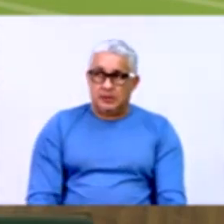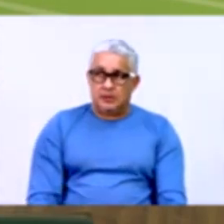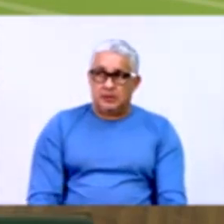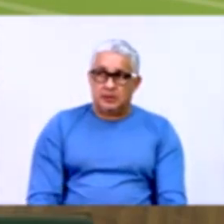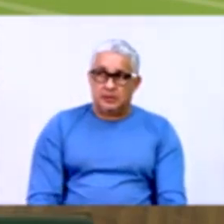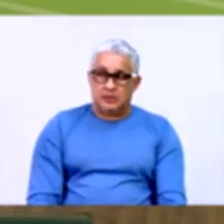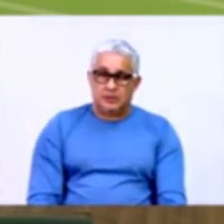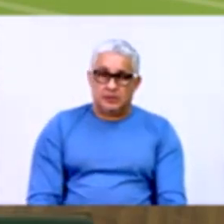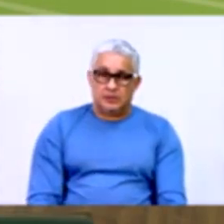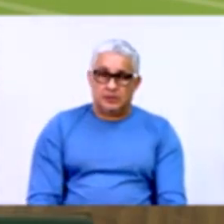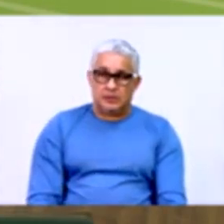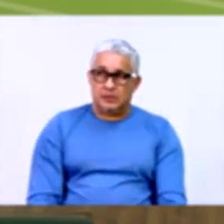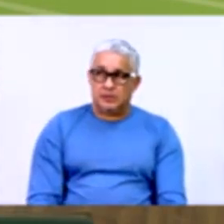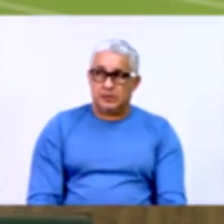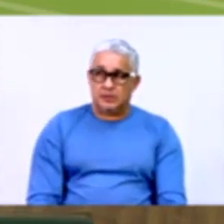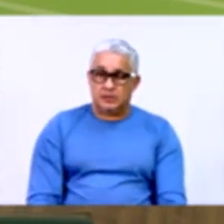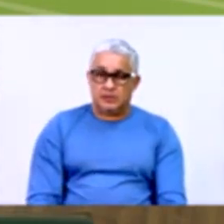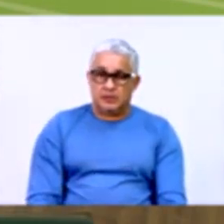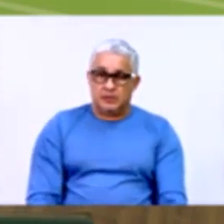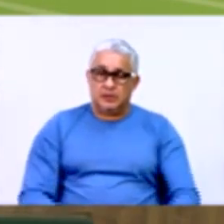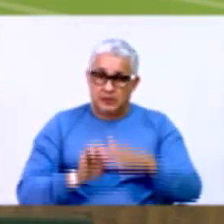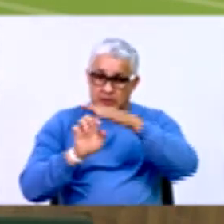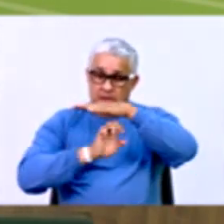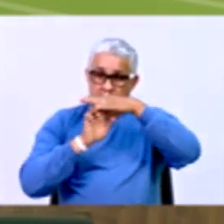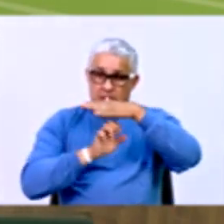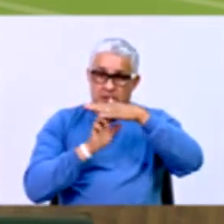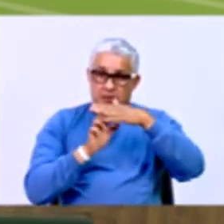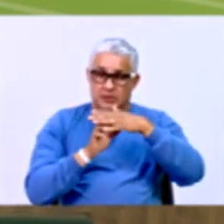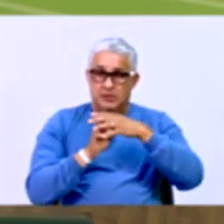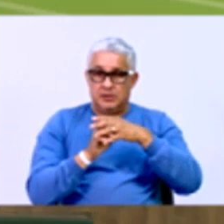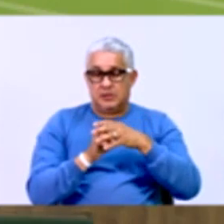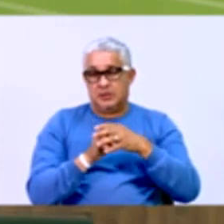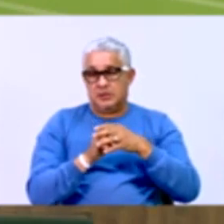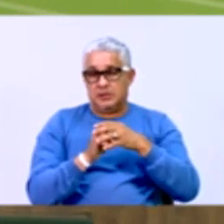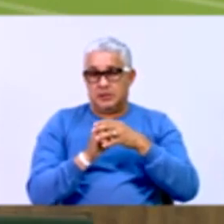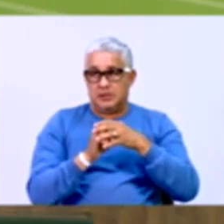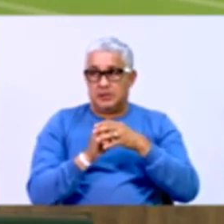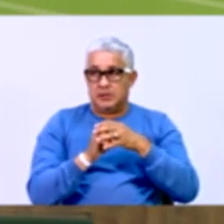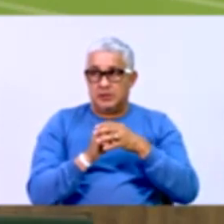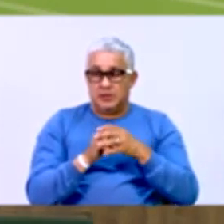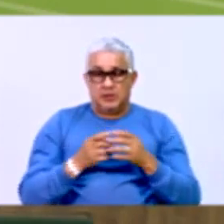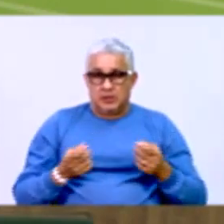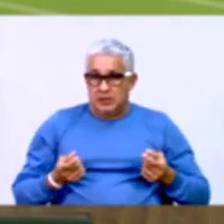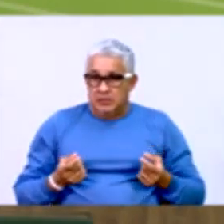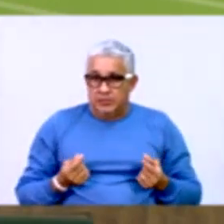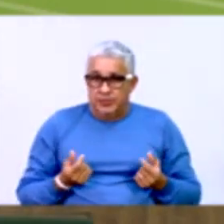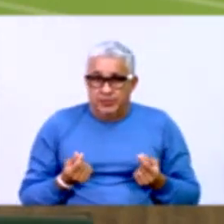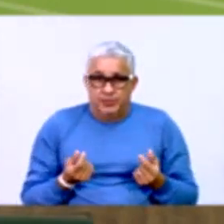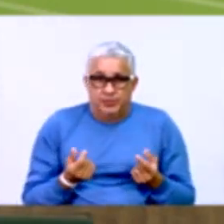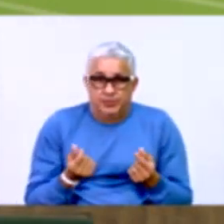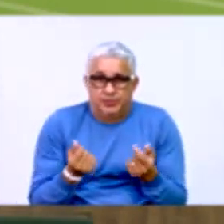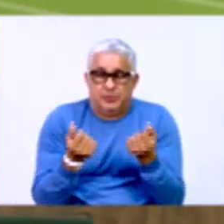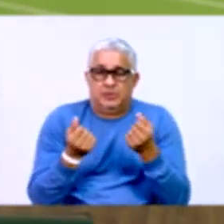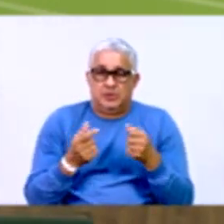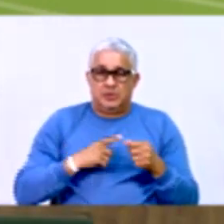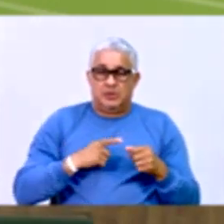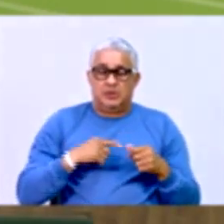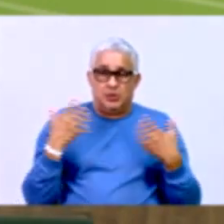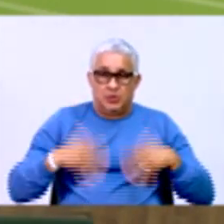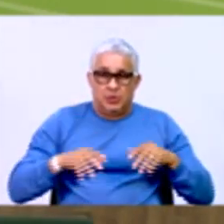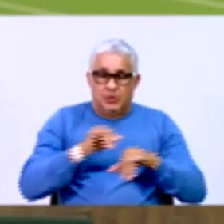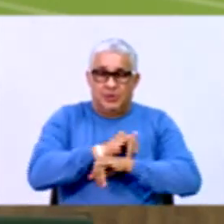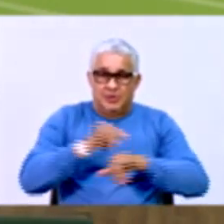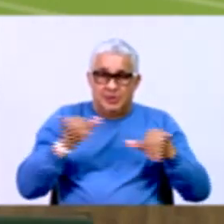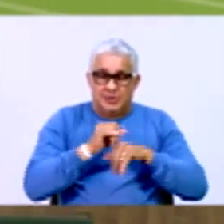que o storage de uma empresa estava sendo consumido muito. Nosso storage aqui era para aguentar bastante informação e já